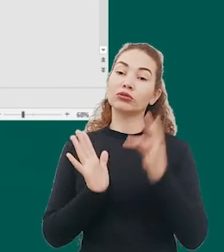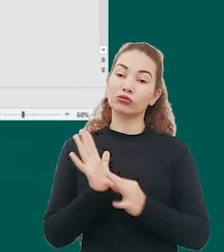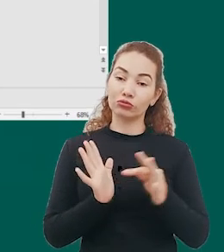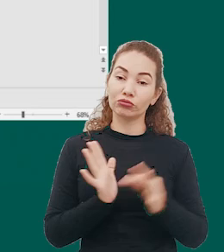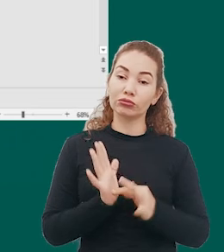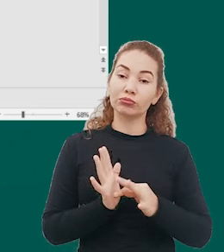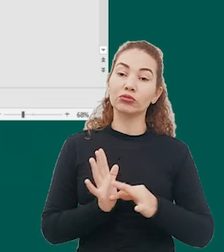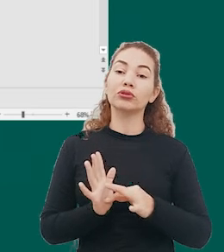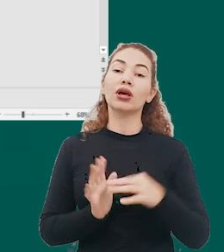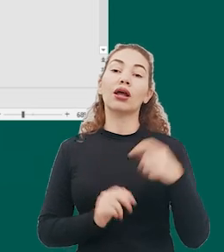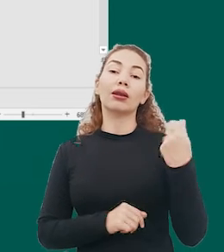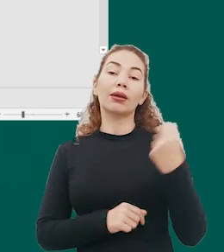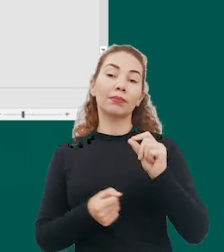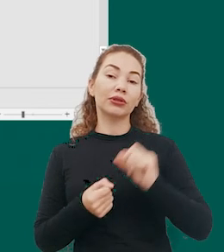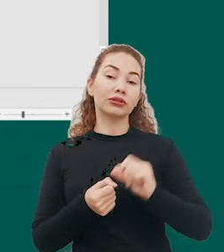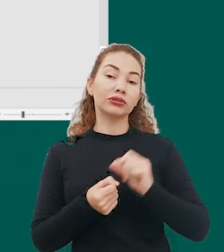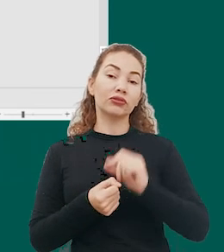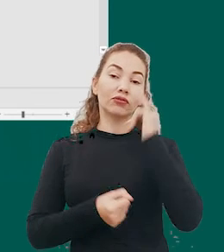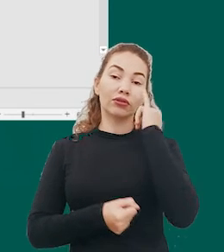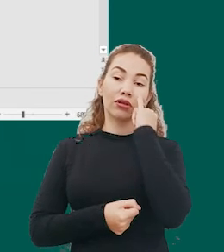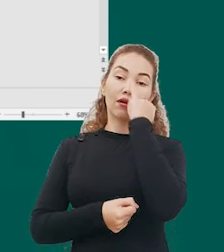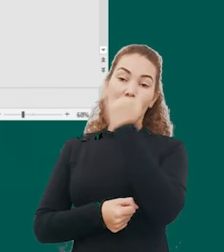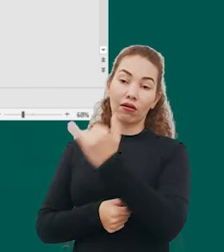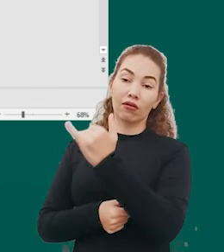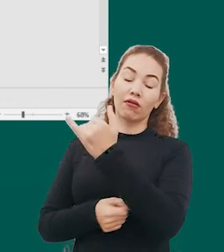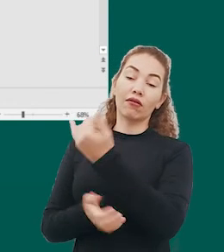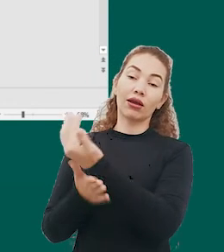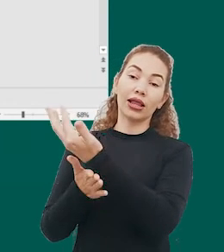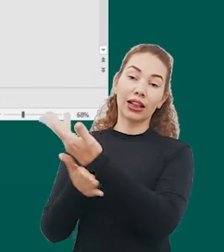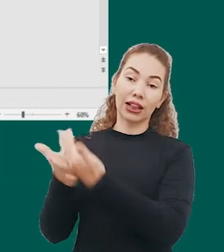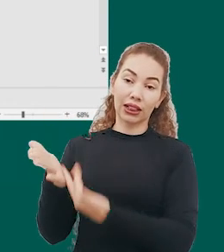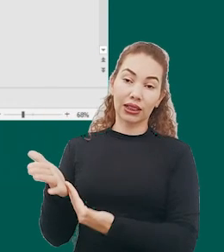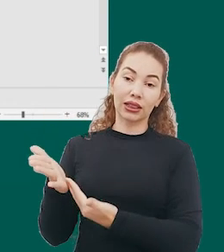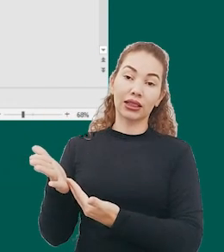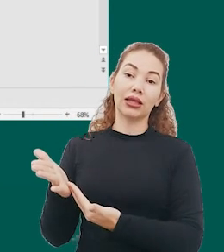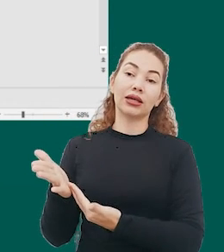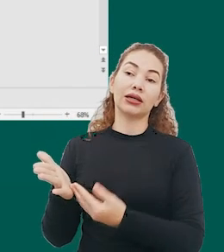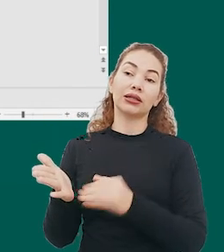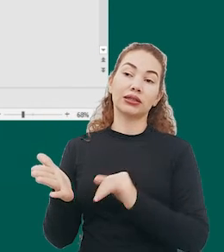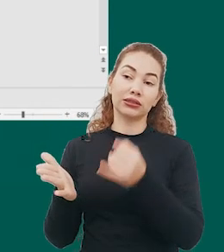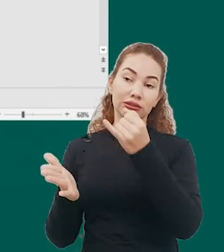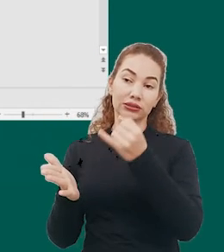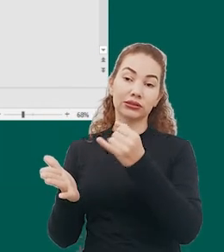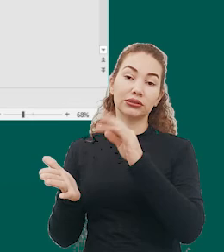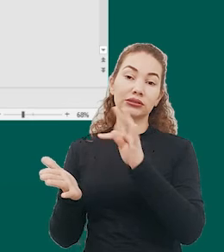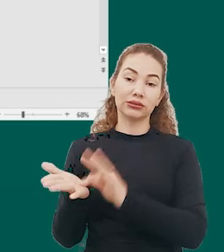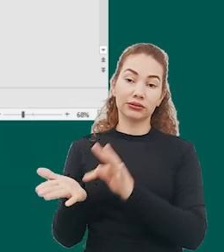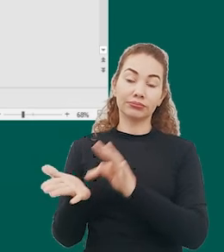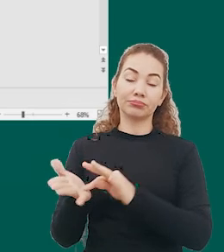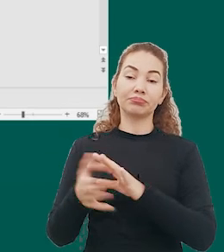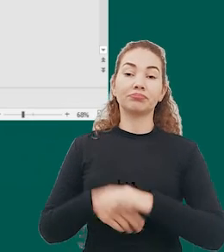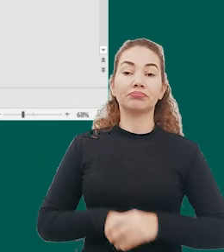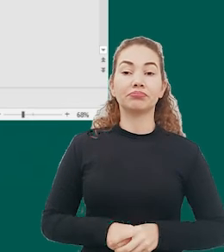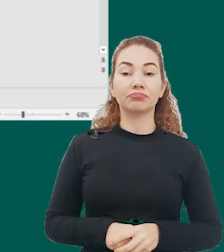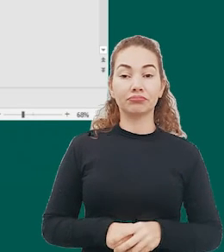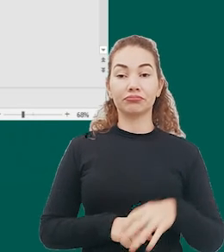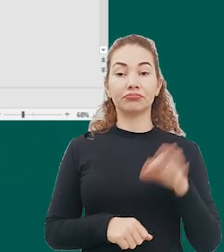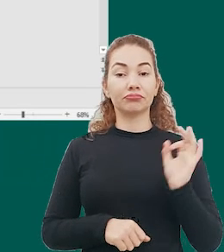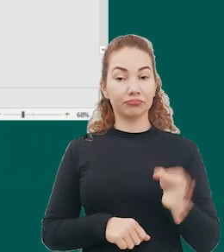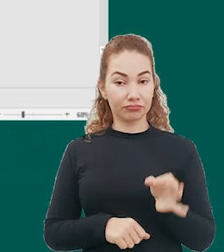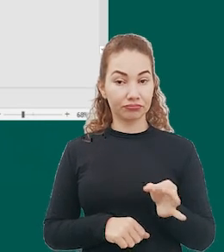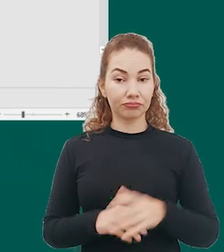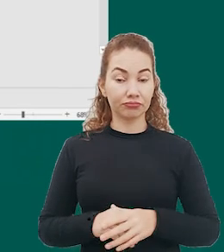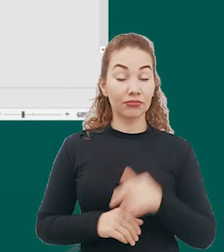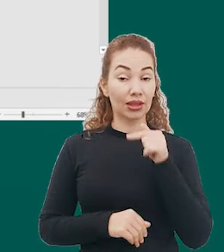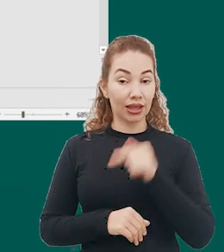nós precisamos fazer essa informação lá na ficha de rendimentos tributáveis, certo? E